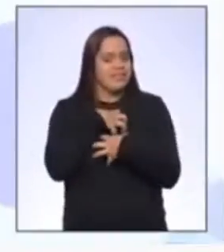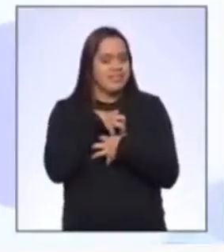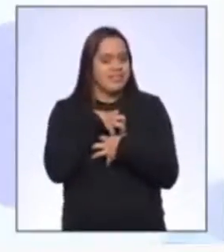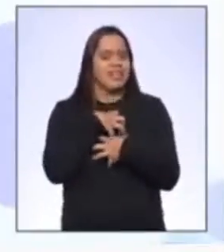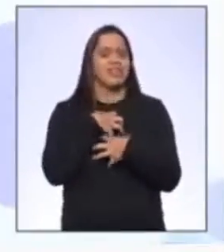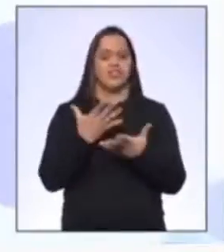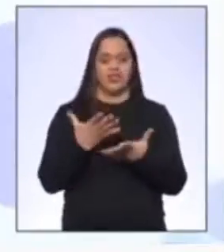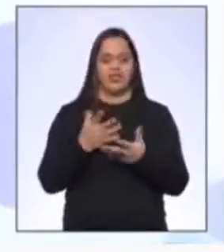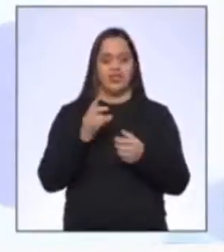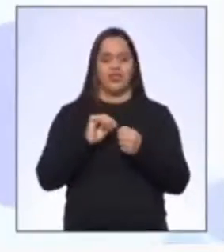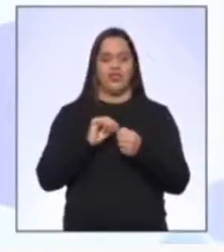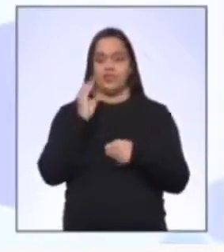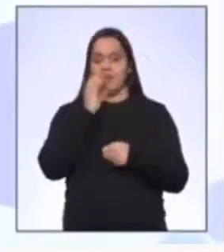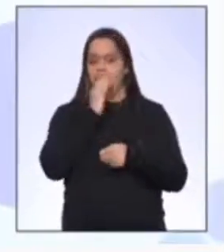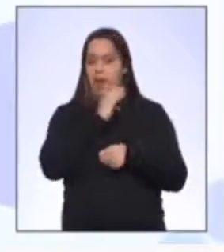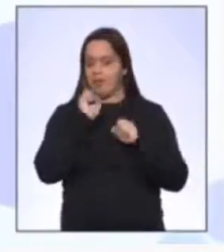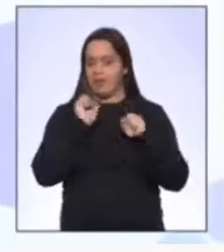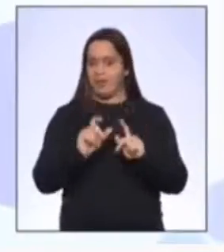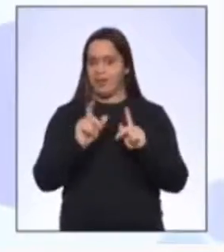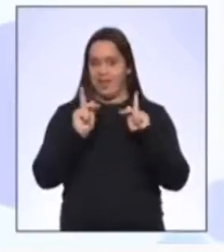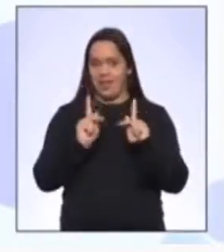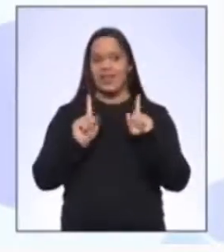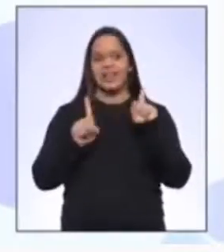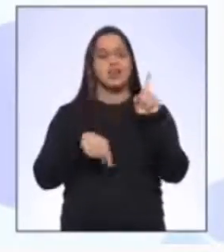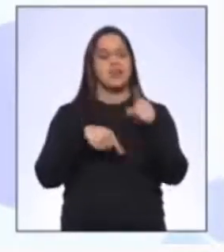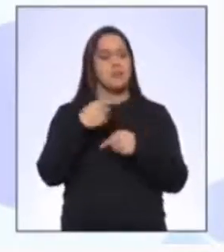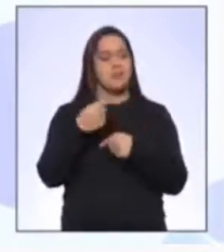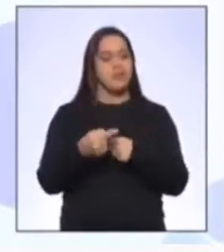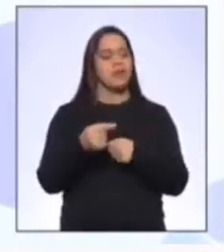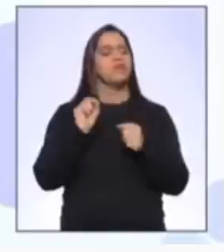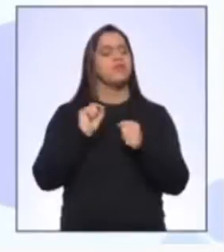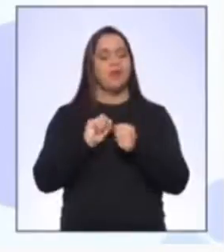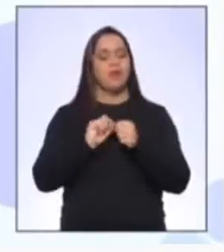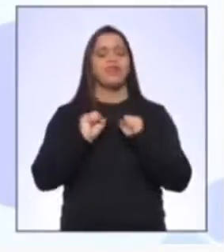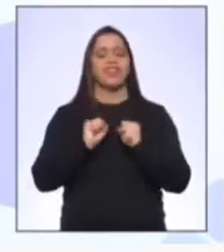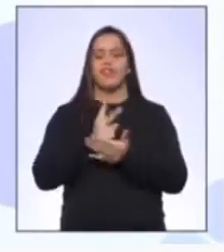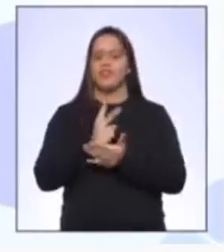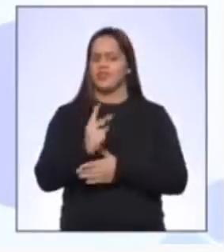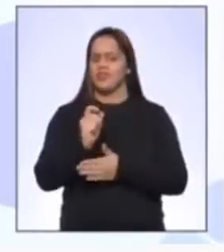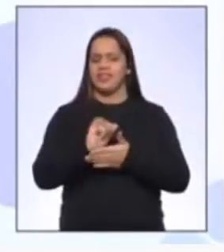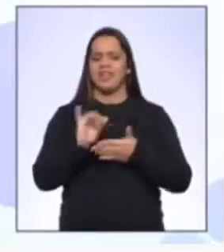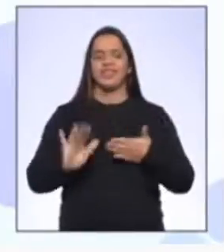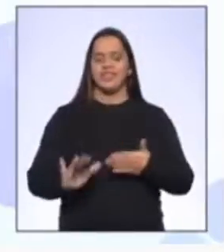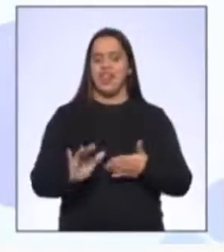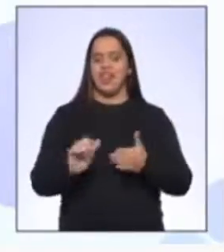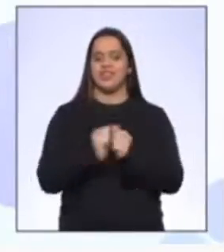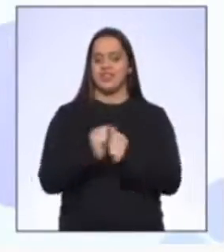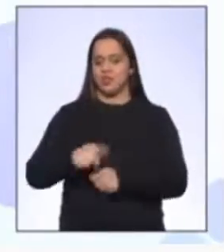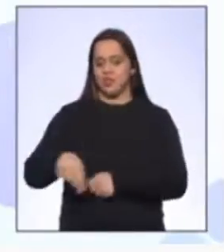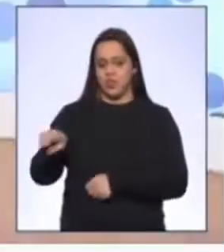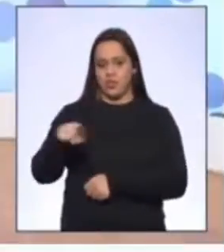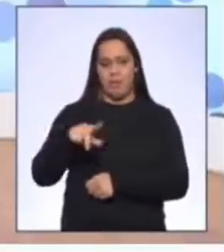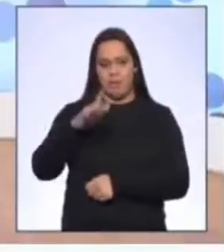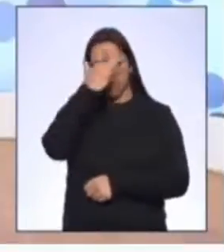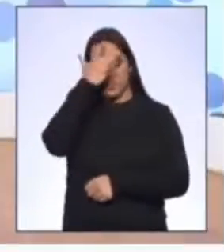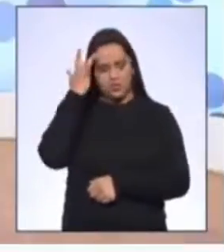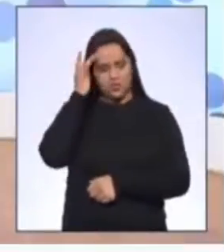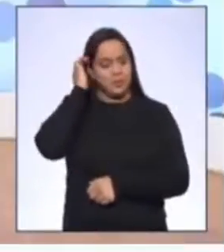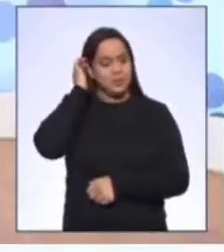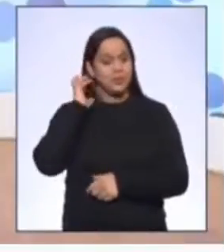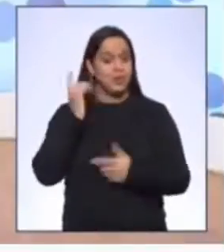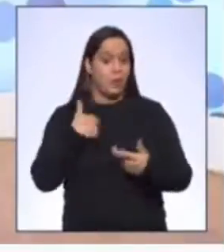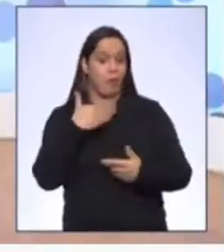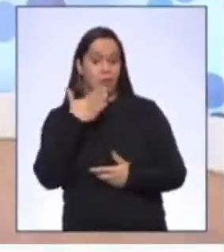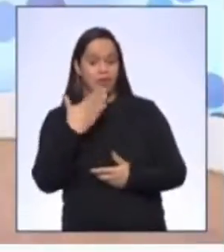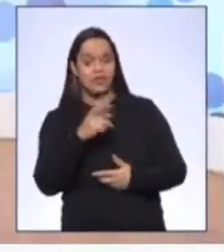a gente vai fazer bem rápido aqui e depois em casa vocês podem continuar fazendo as atividades com as outras pessoas então olha só eu